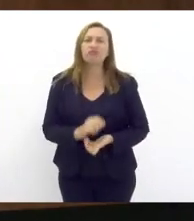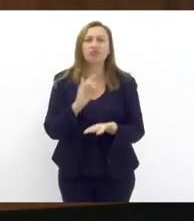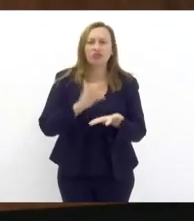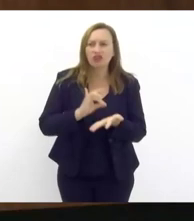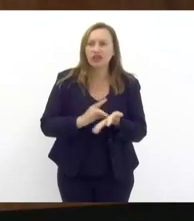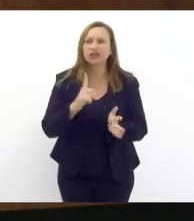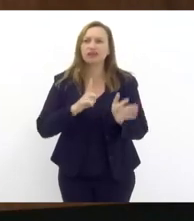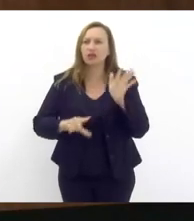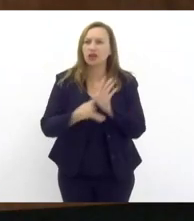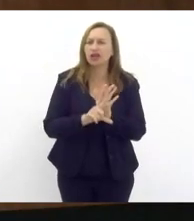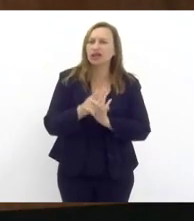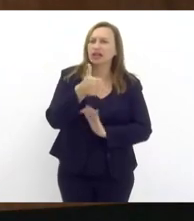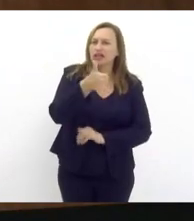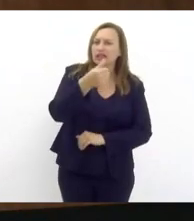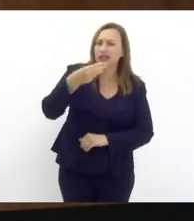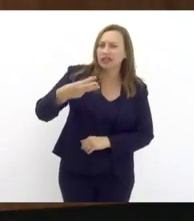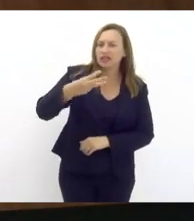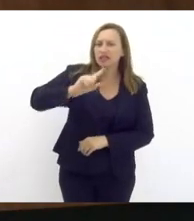lei,